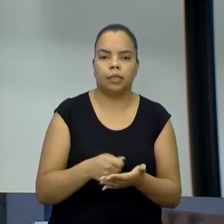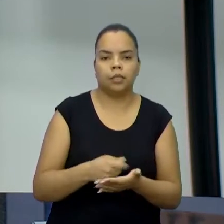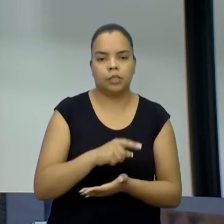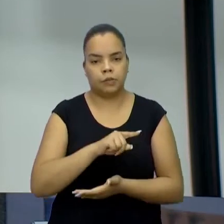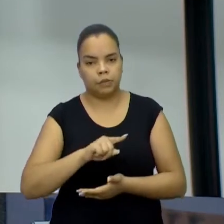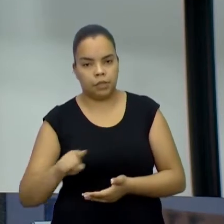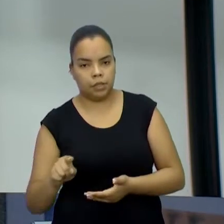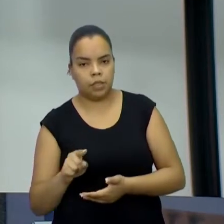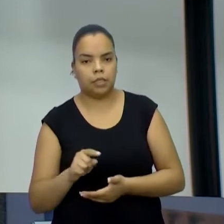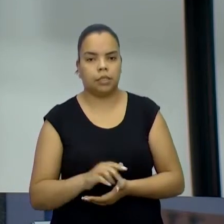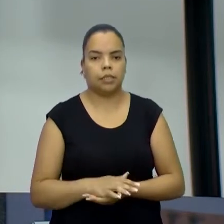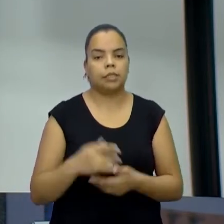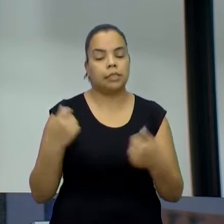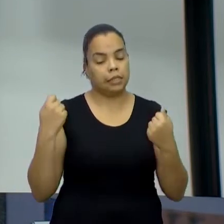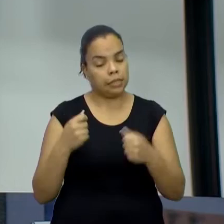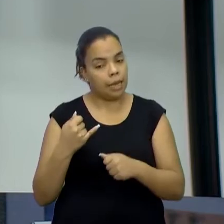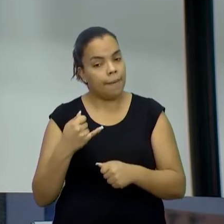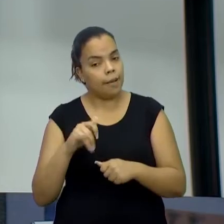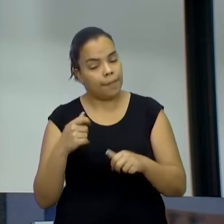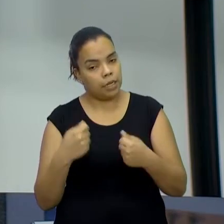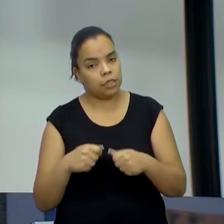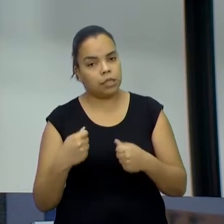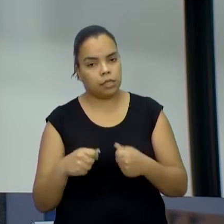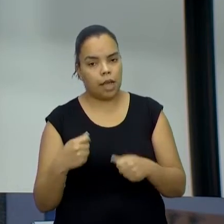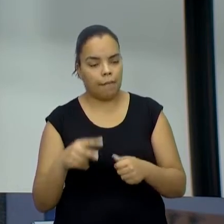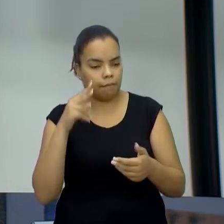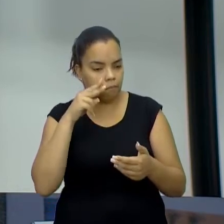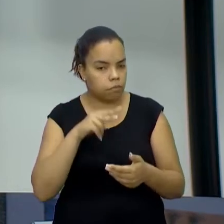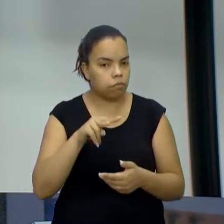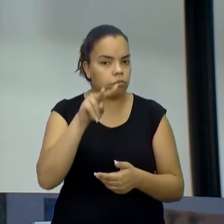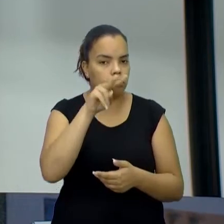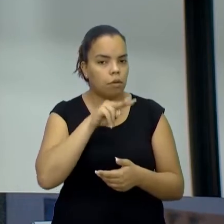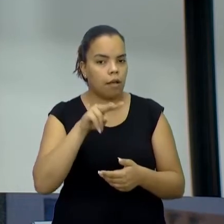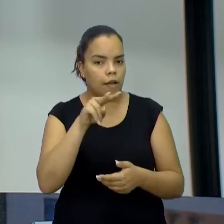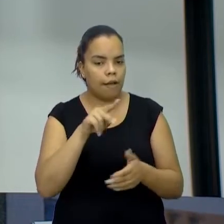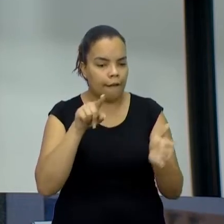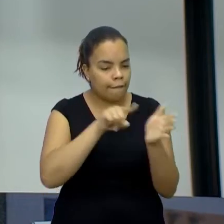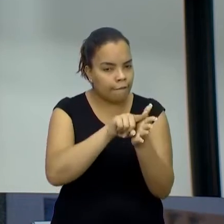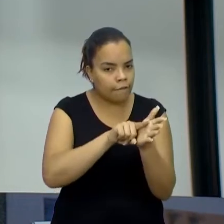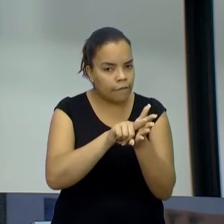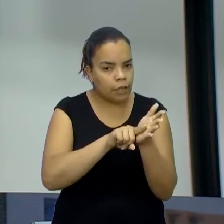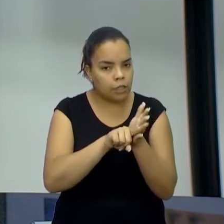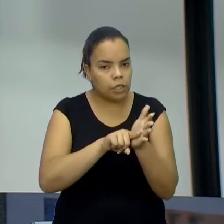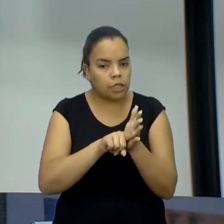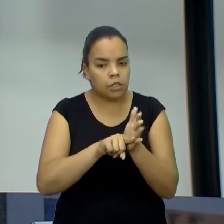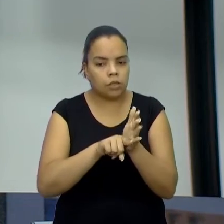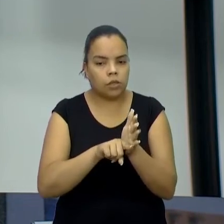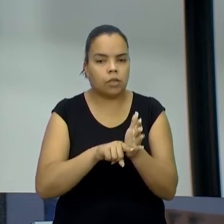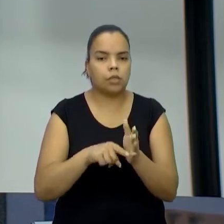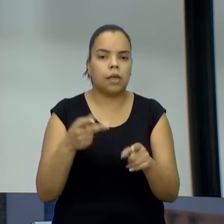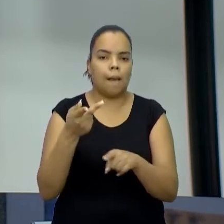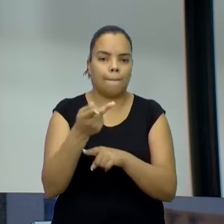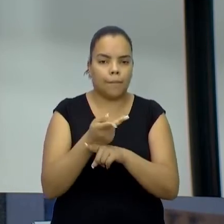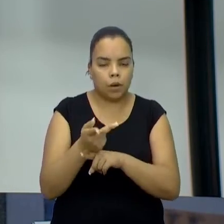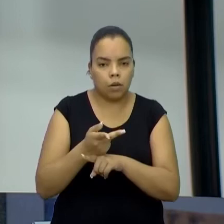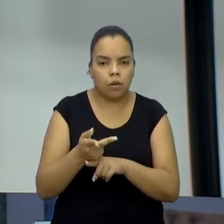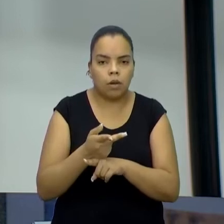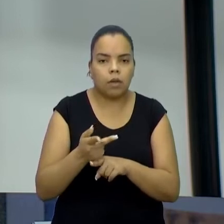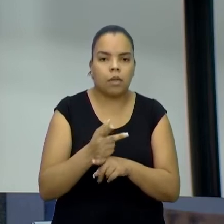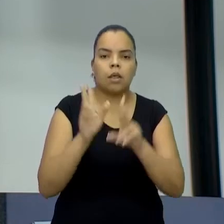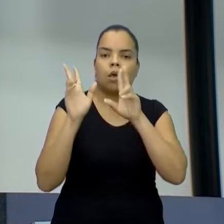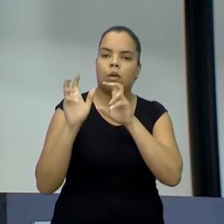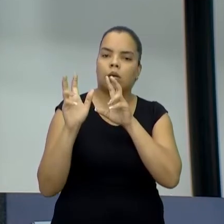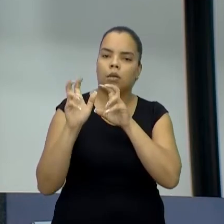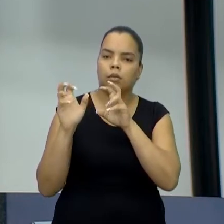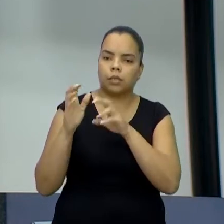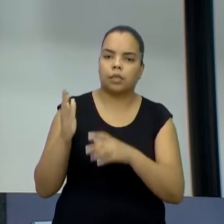vocês. Caso precisem, vocês revisitem aí investigações buscando as questões conceituais dessas